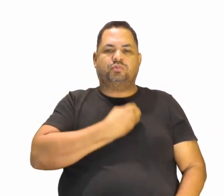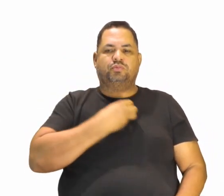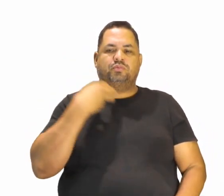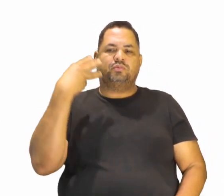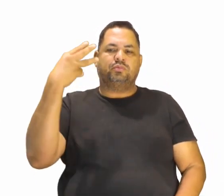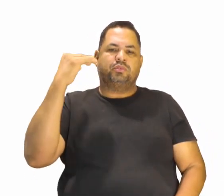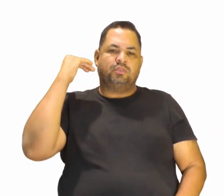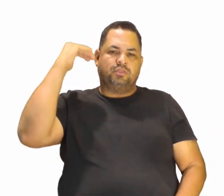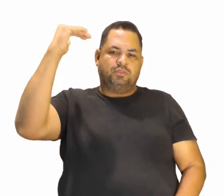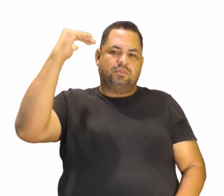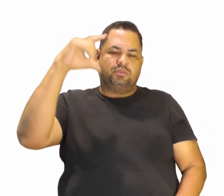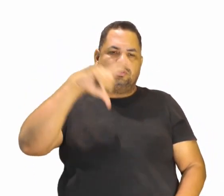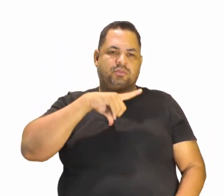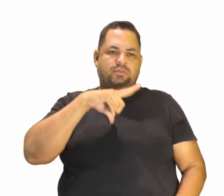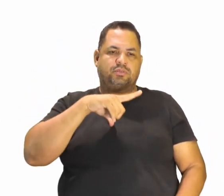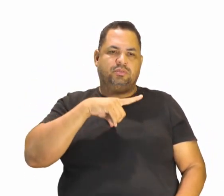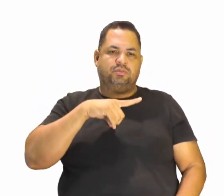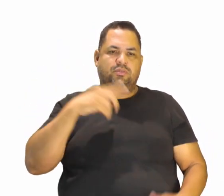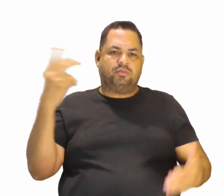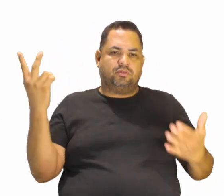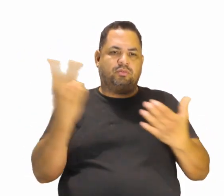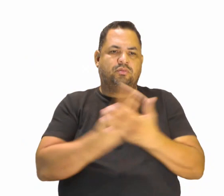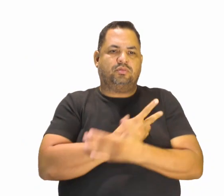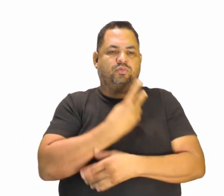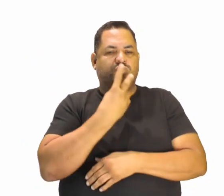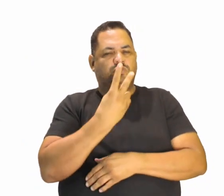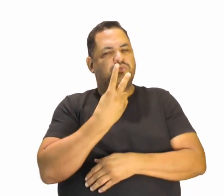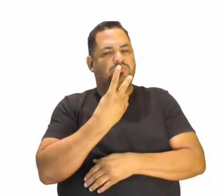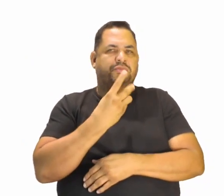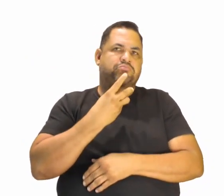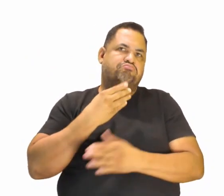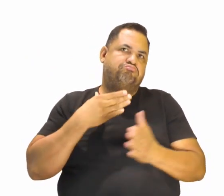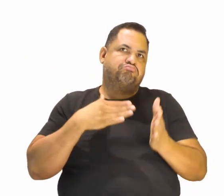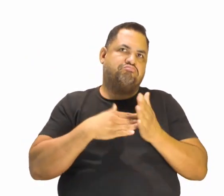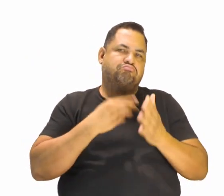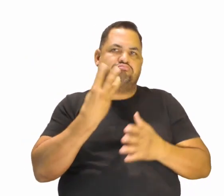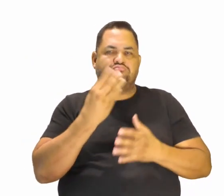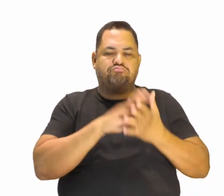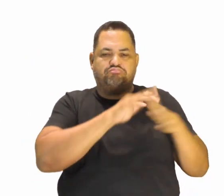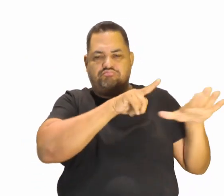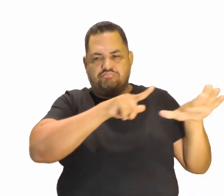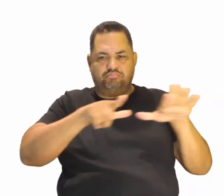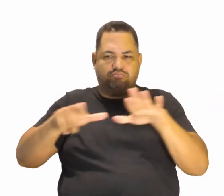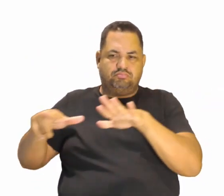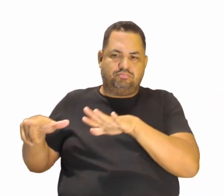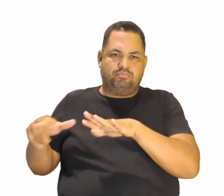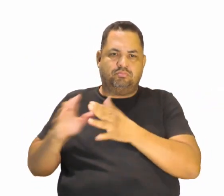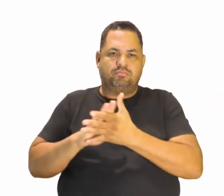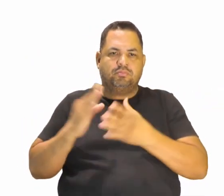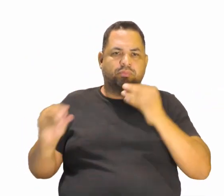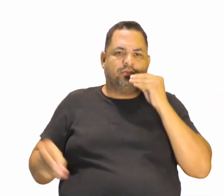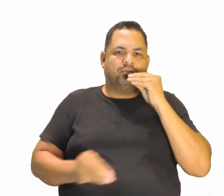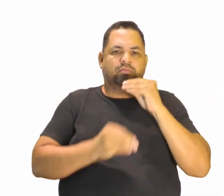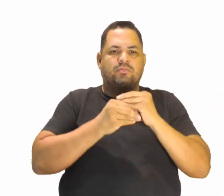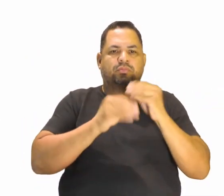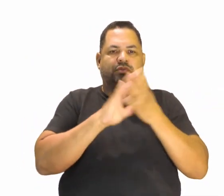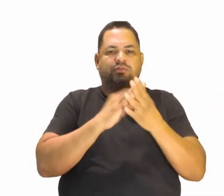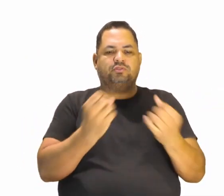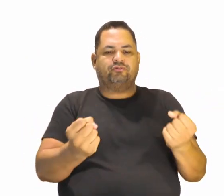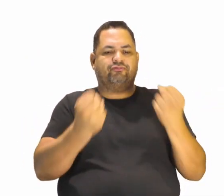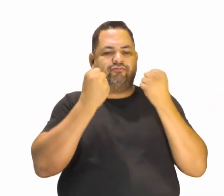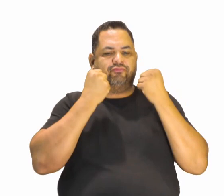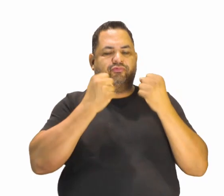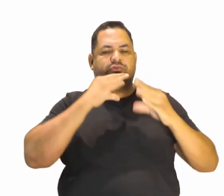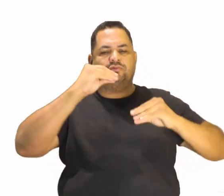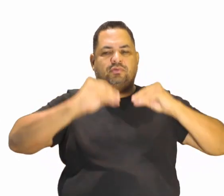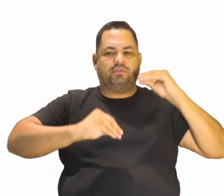nós temos atividades que acontecem 2 a 3 vezes por semana, tá? Com a inserção de exercícios de força e de